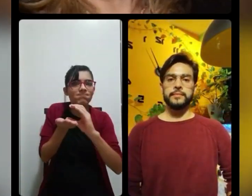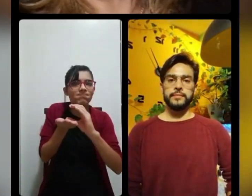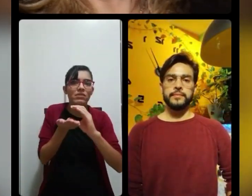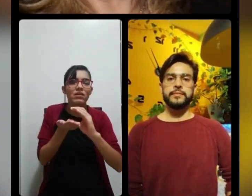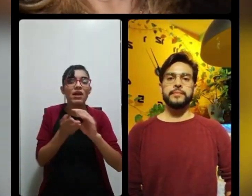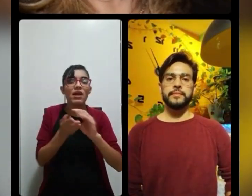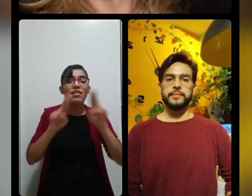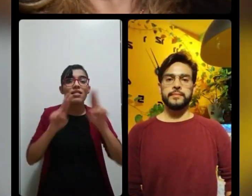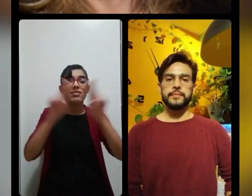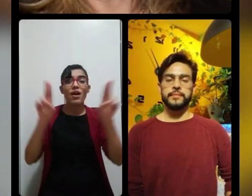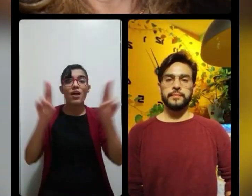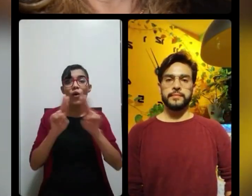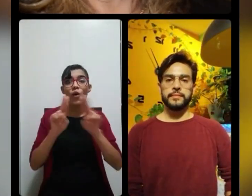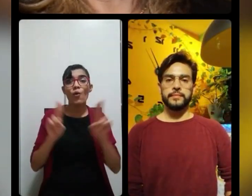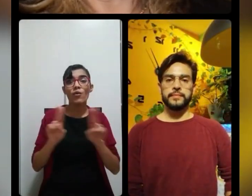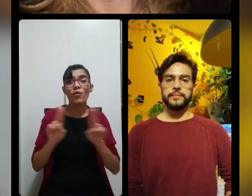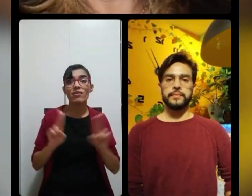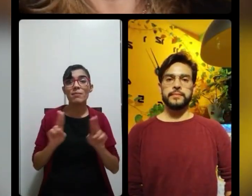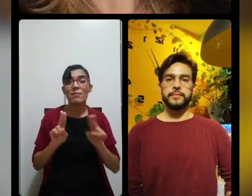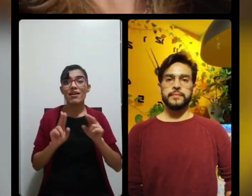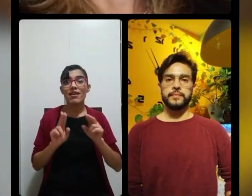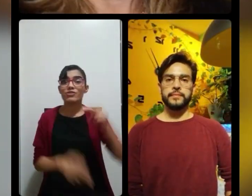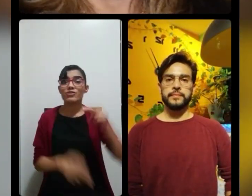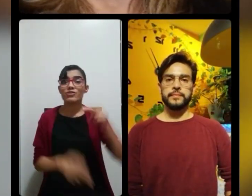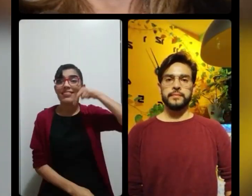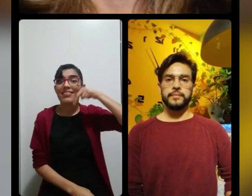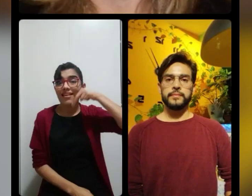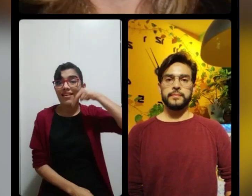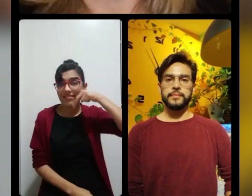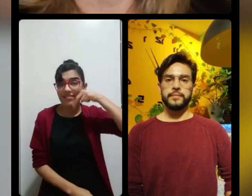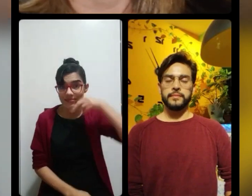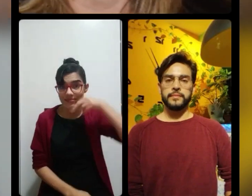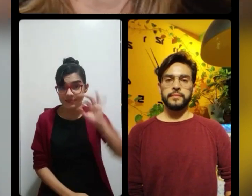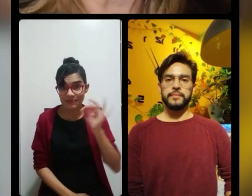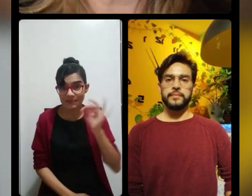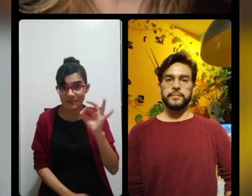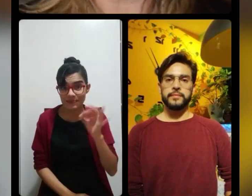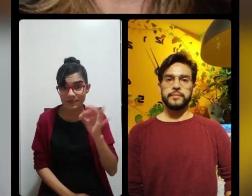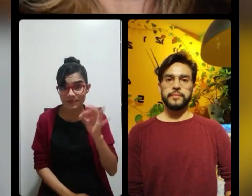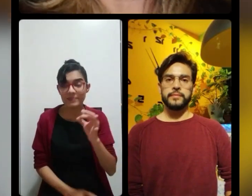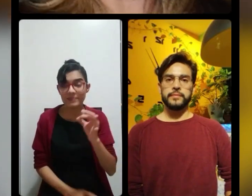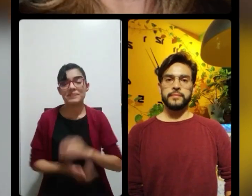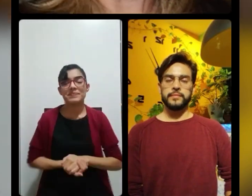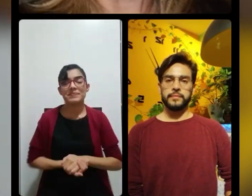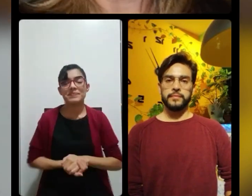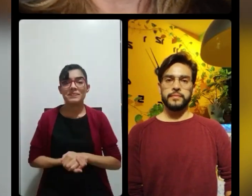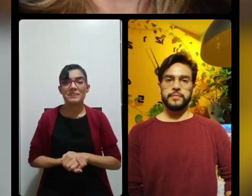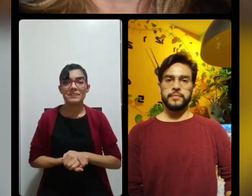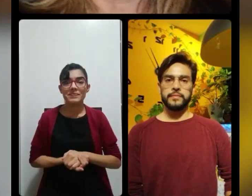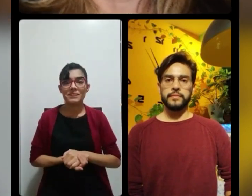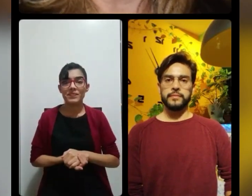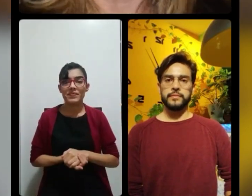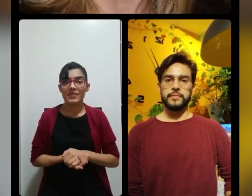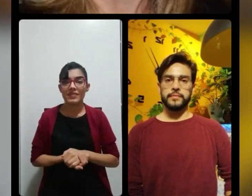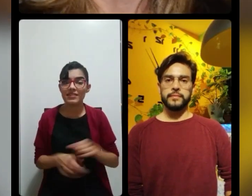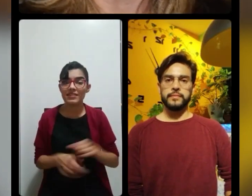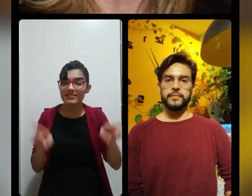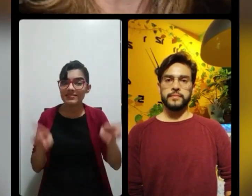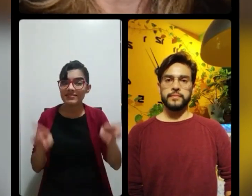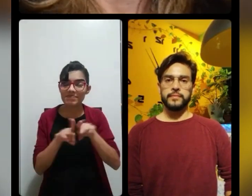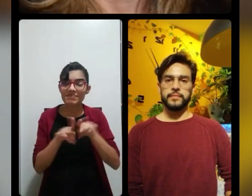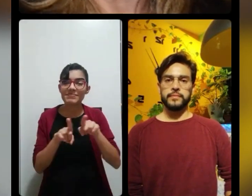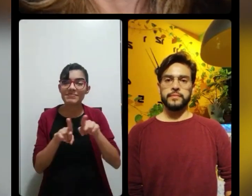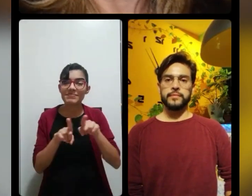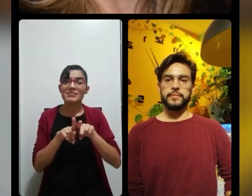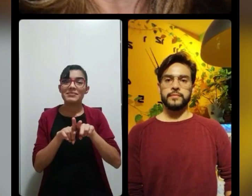certo? Então, eu vou passar aqui para. Gostaria também de mencionar que nós hoje temos uma participação especial de Ruth